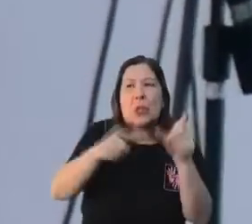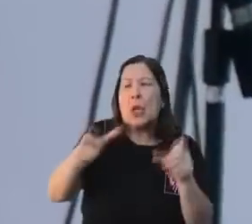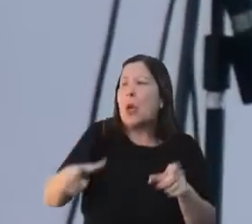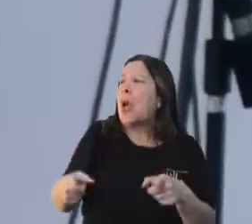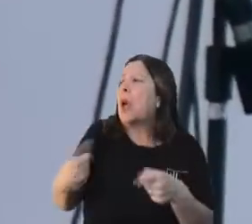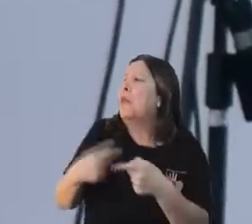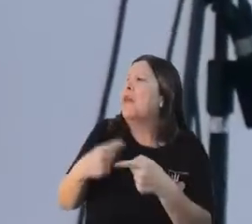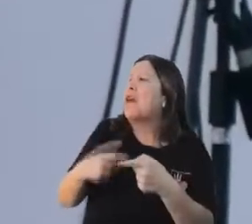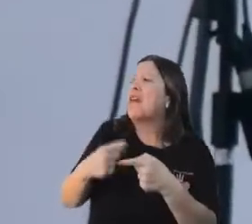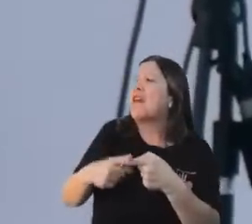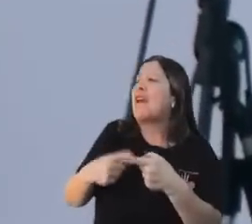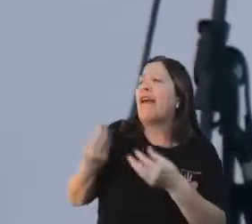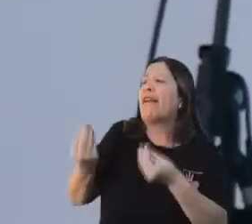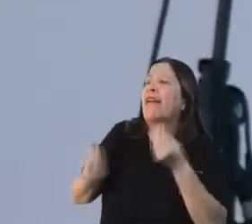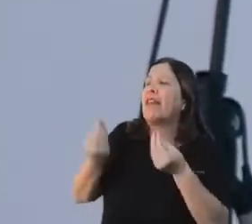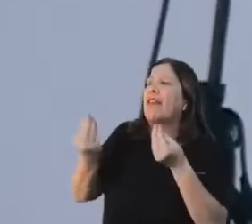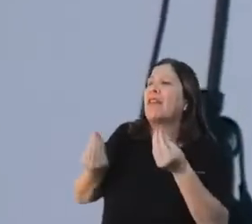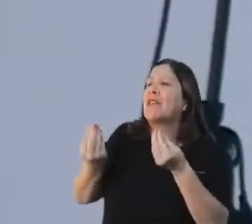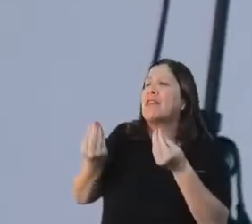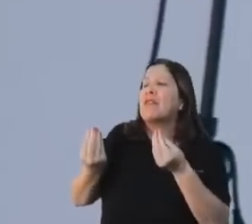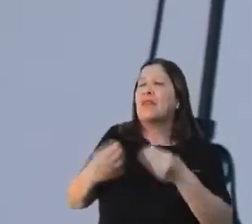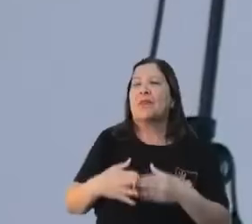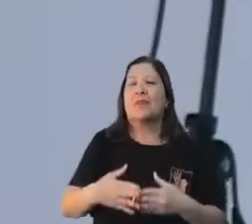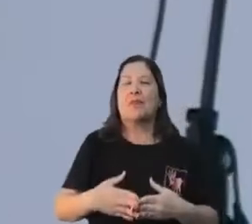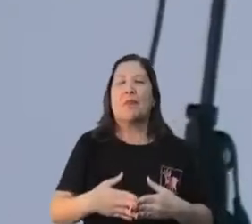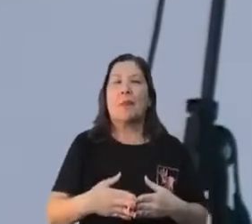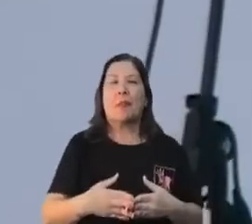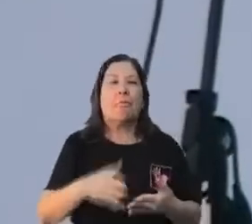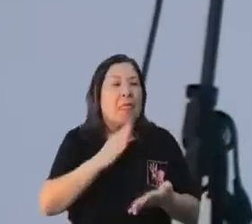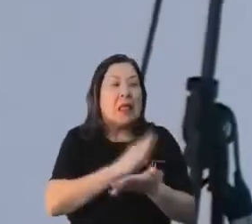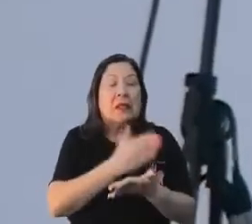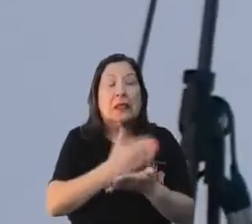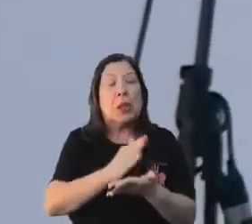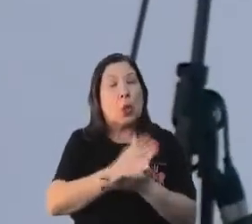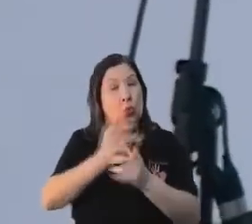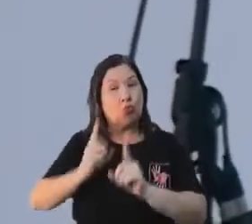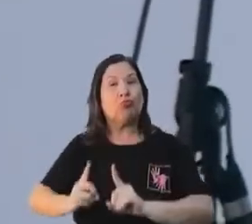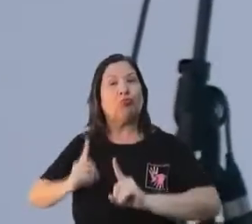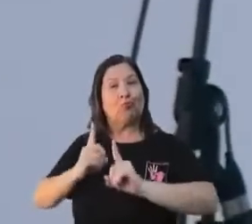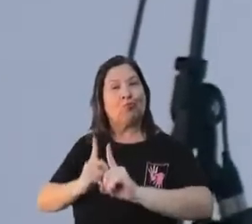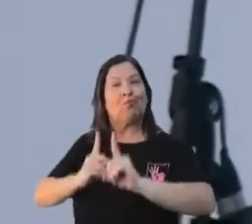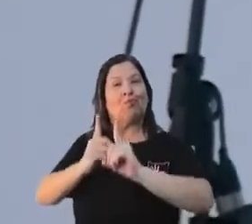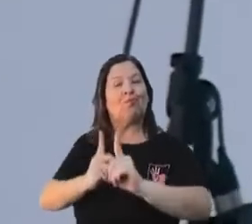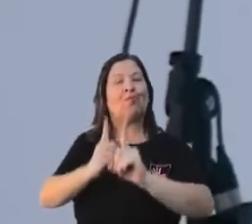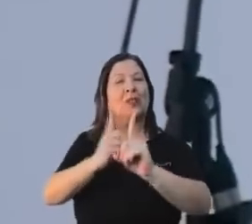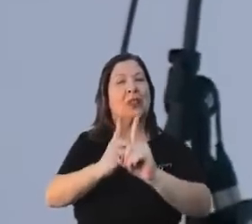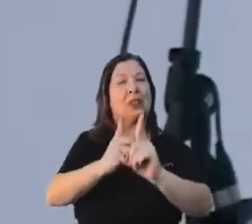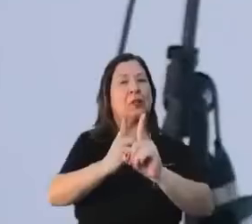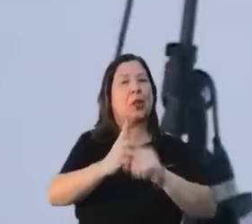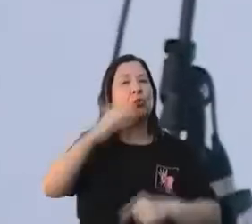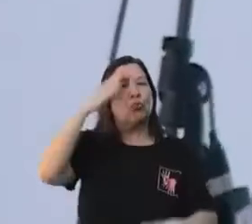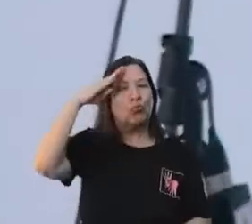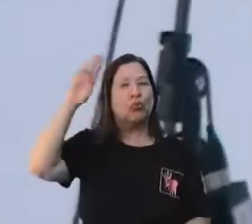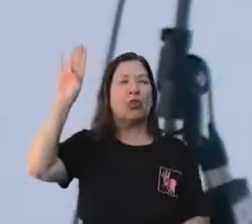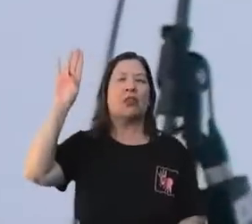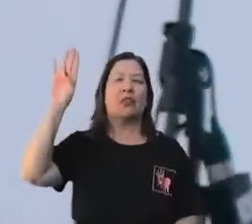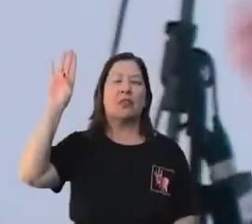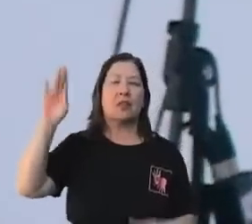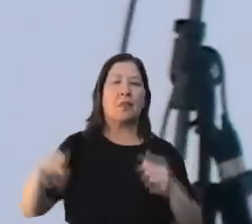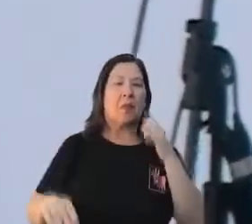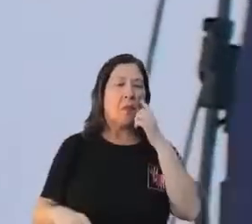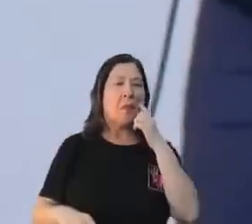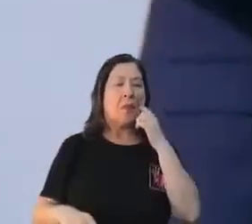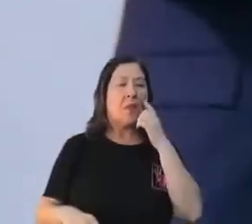de bálsamo? Esses alguns aqui são os discípulos, são os líderes, que deviam